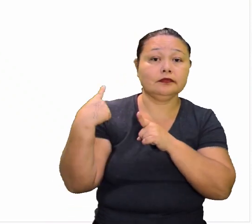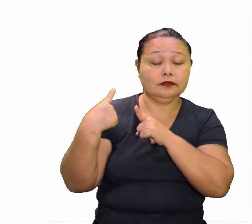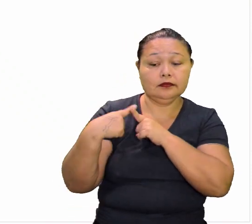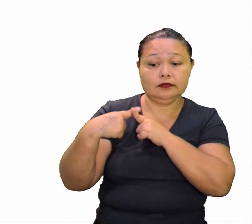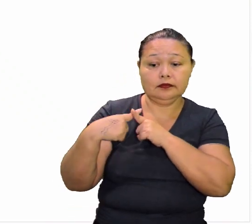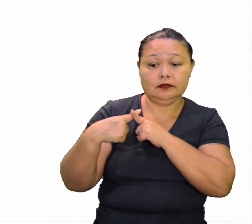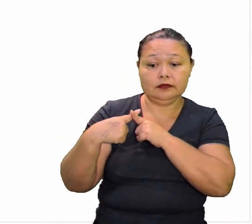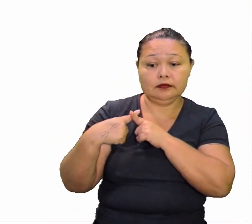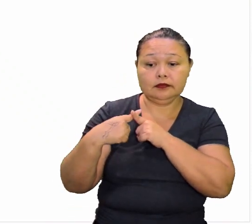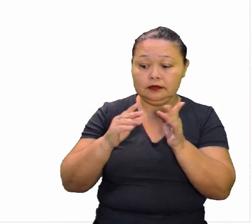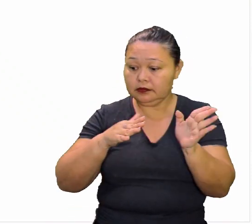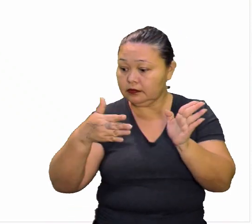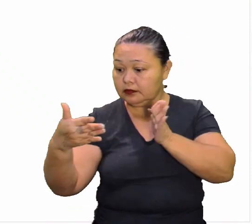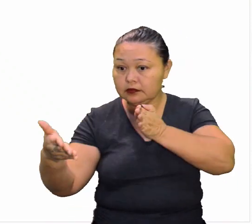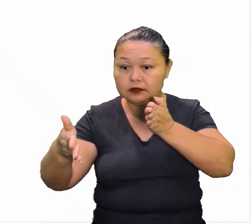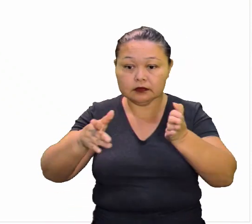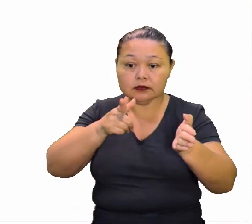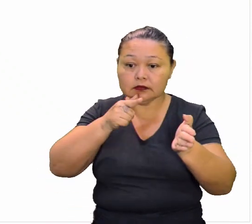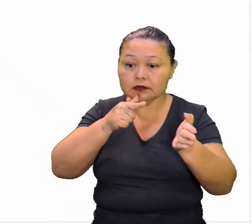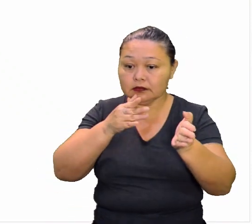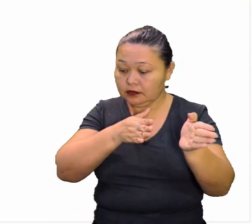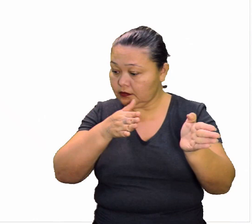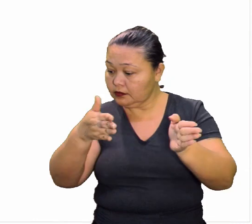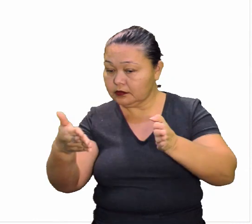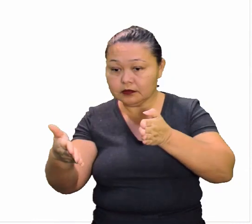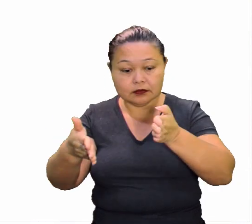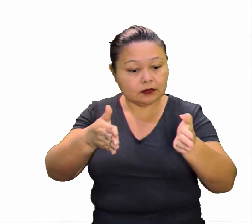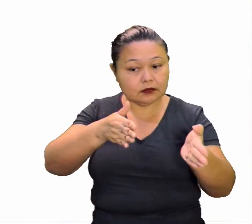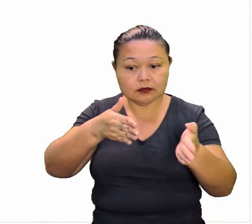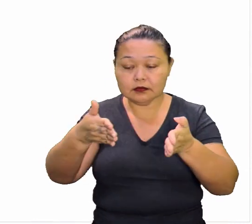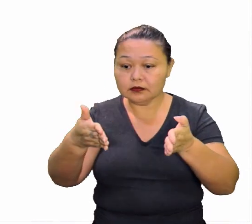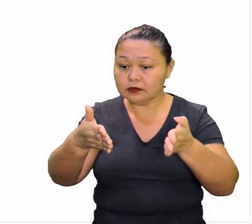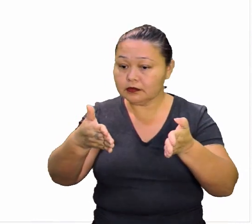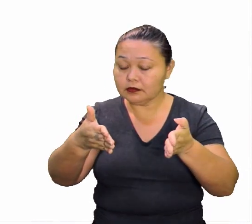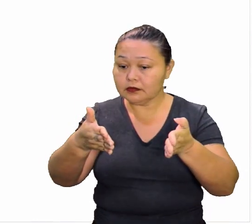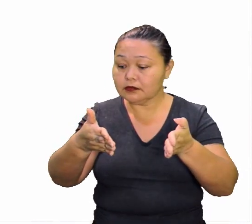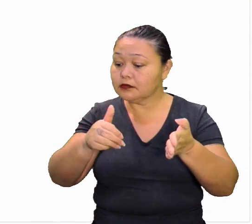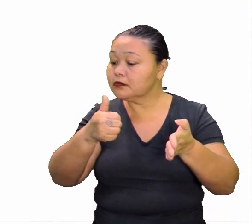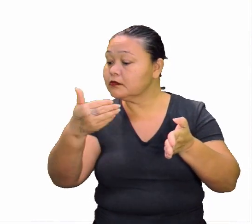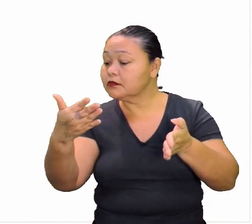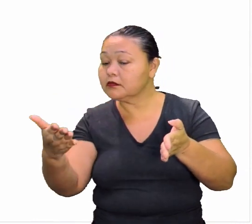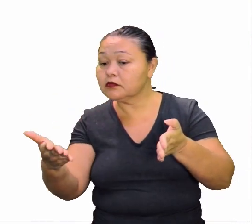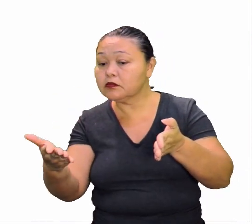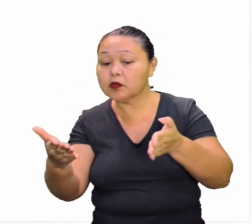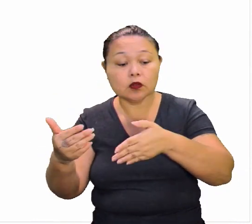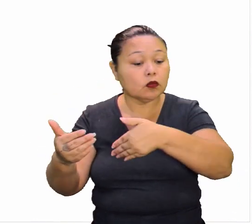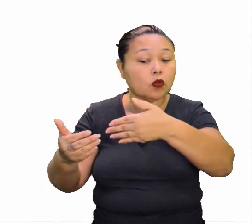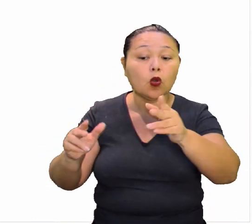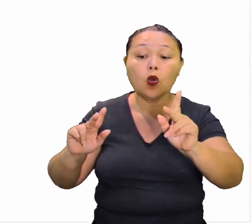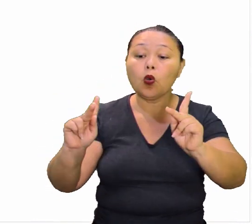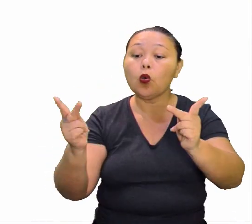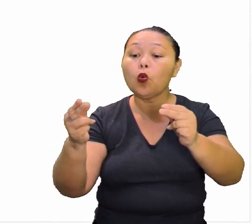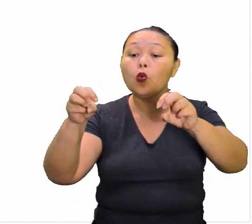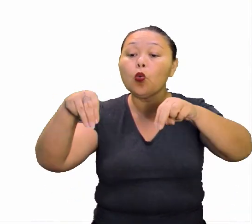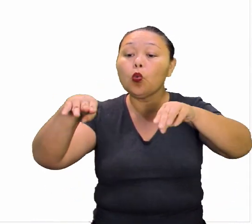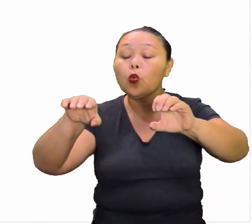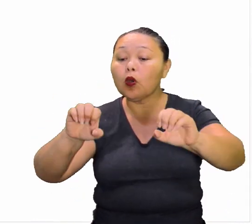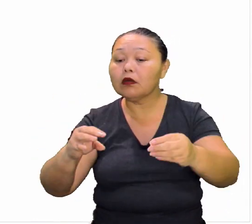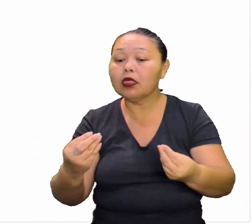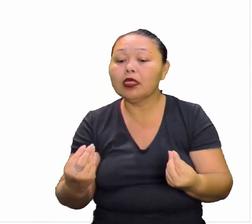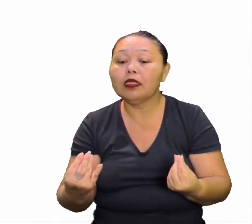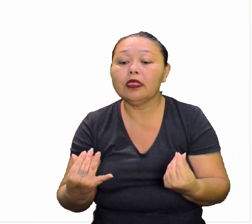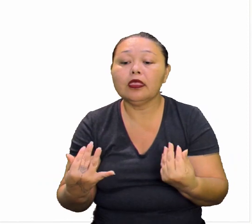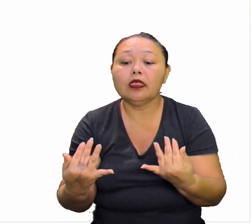Porque nas laterais dos rios é depositado o humus, que é o